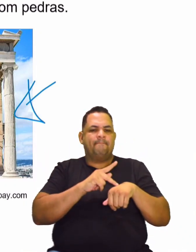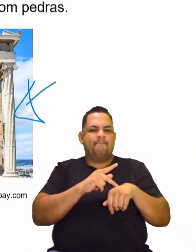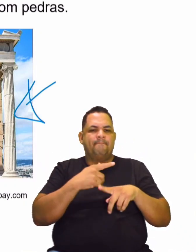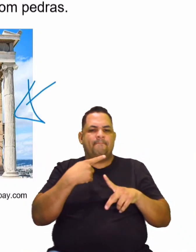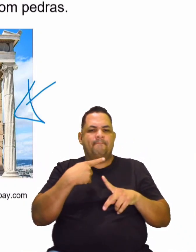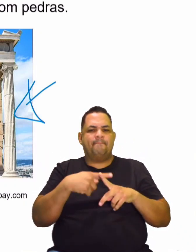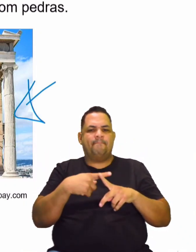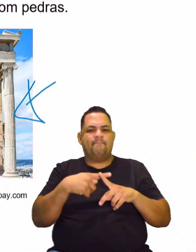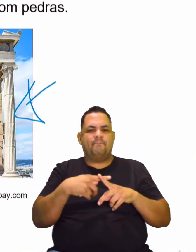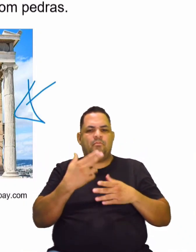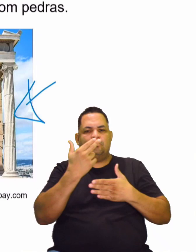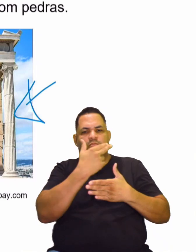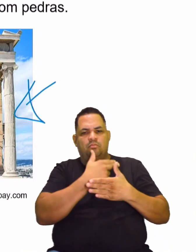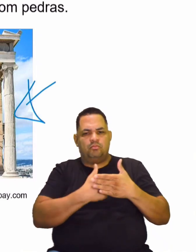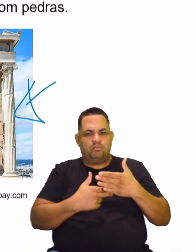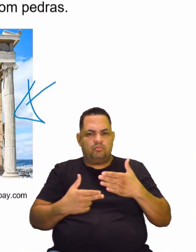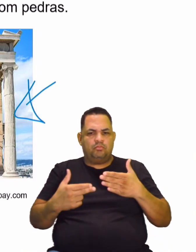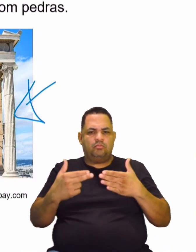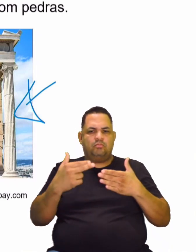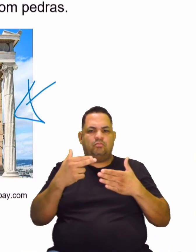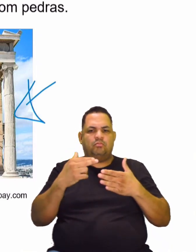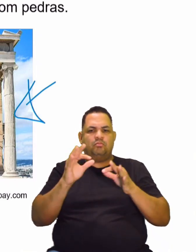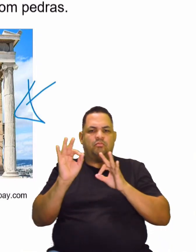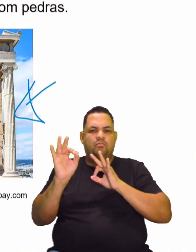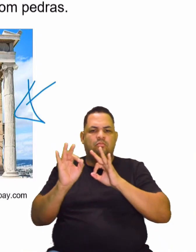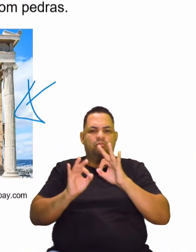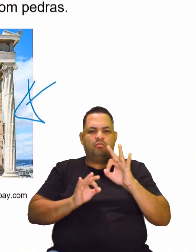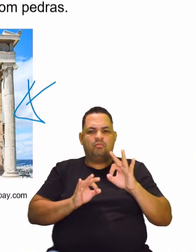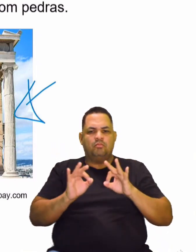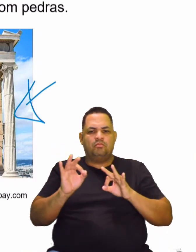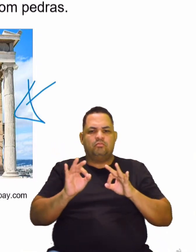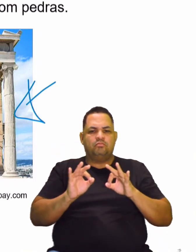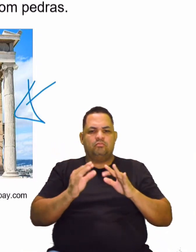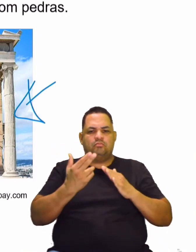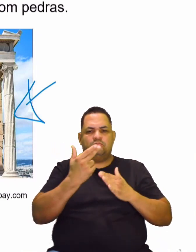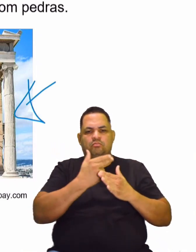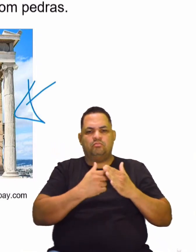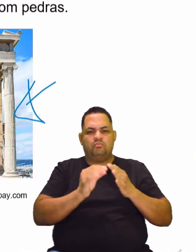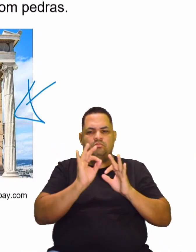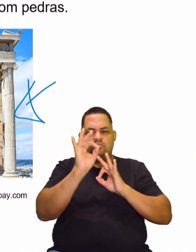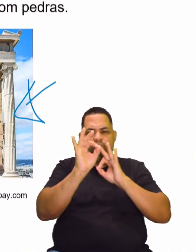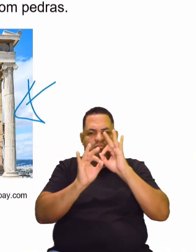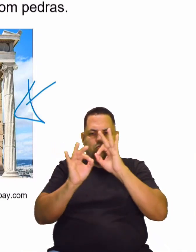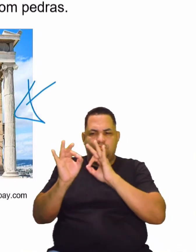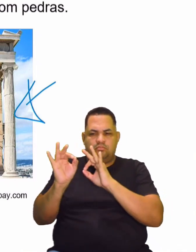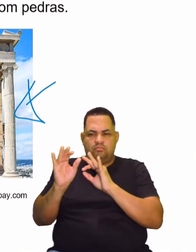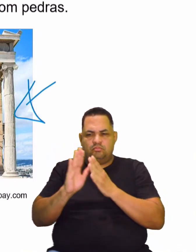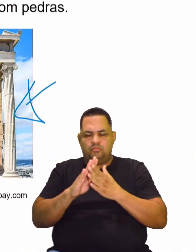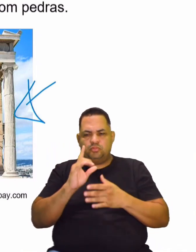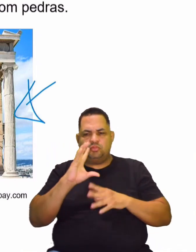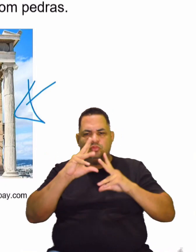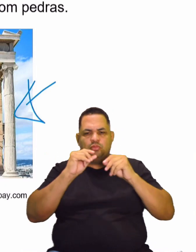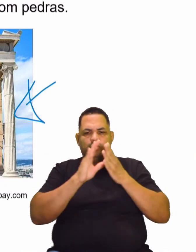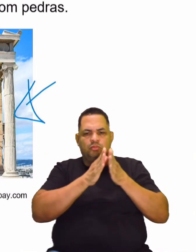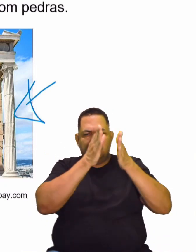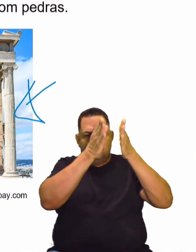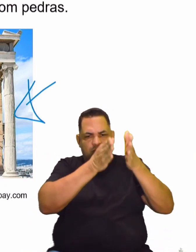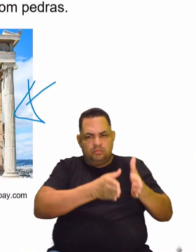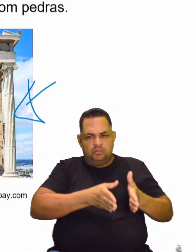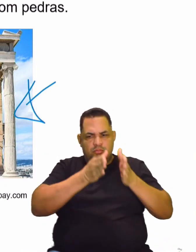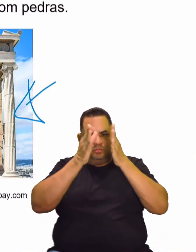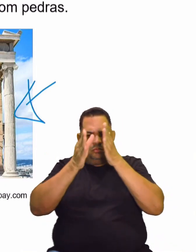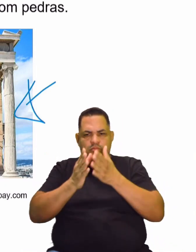devido aos desenhos, à ornamentação que eles faziam nas colunas, dava